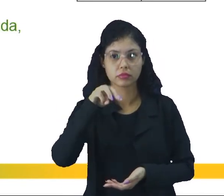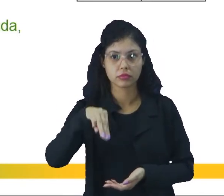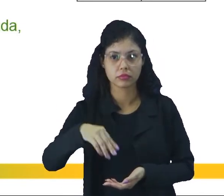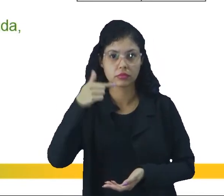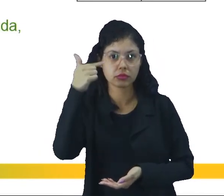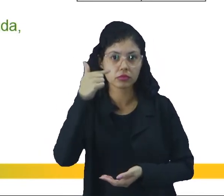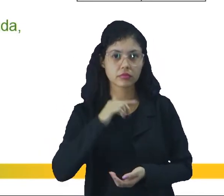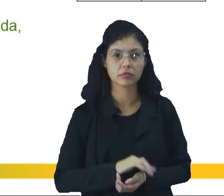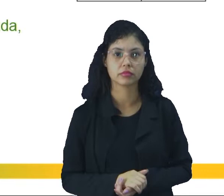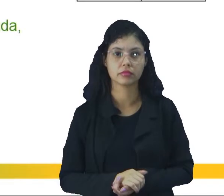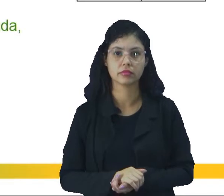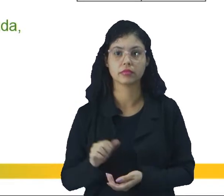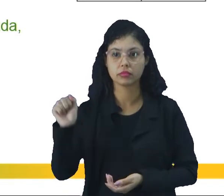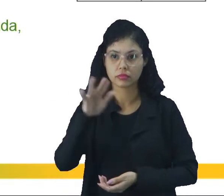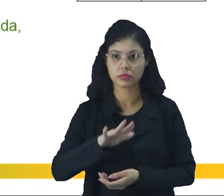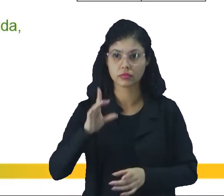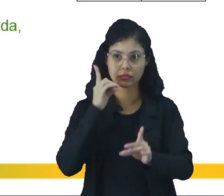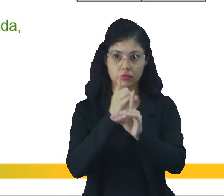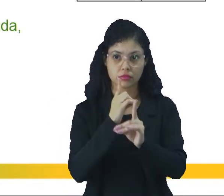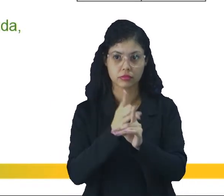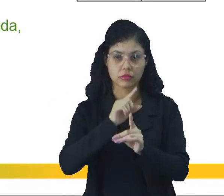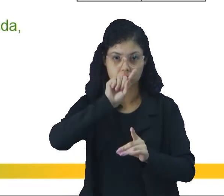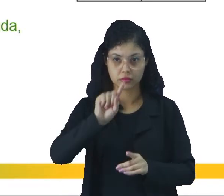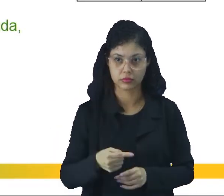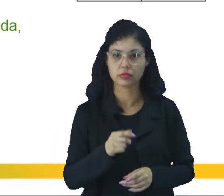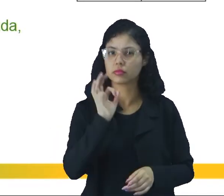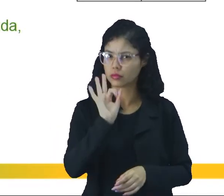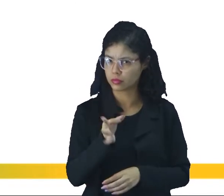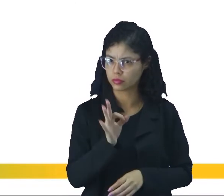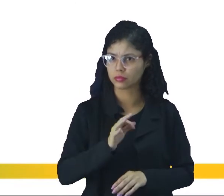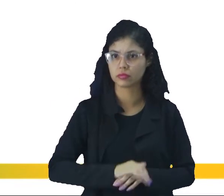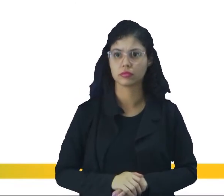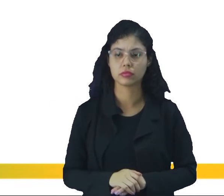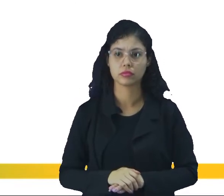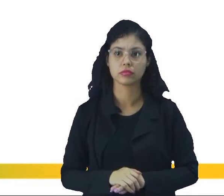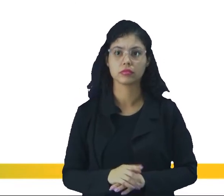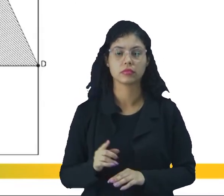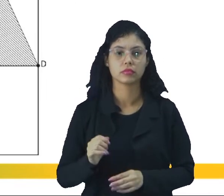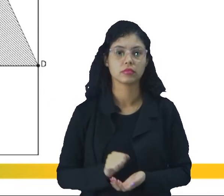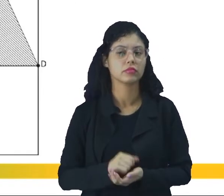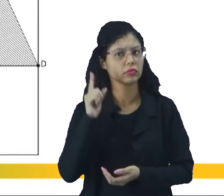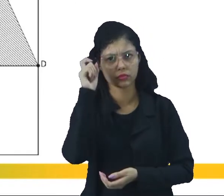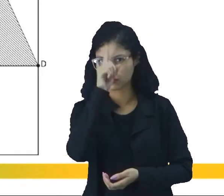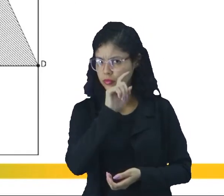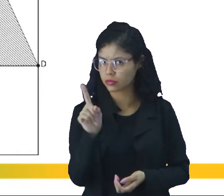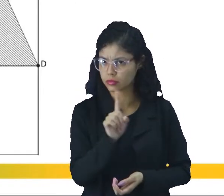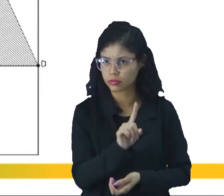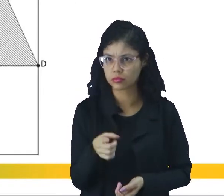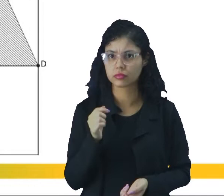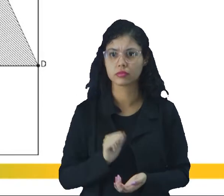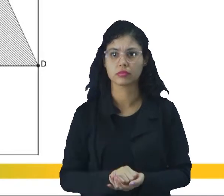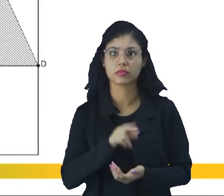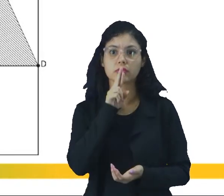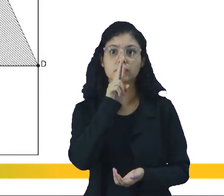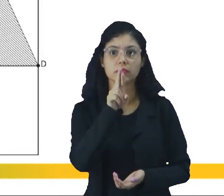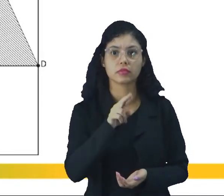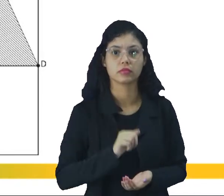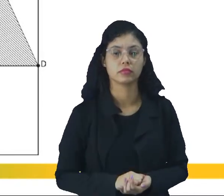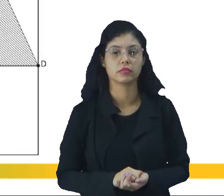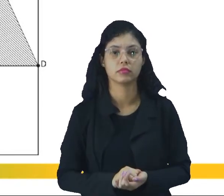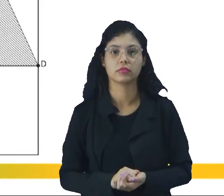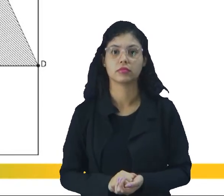1.562,5 metros quadrados. A área achurada mede isso aqui, certinho? Não é uma questão complicada, tá? E tá aqui a